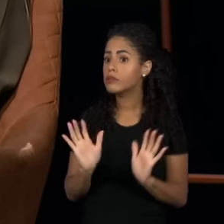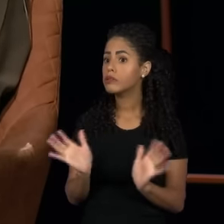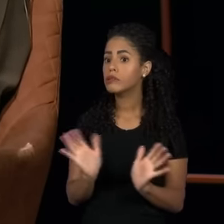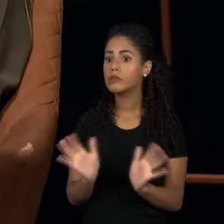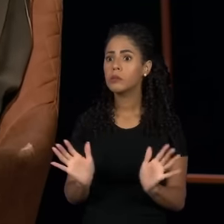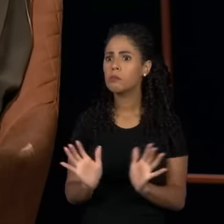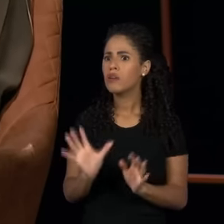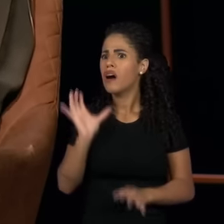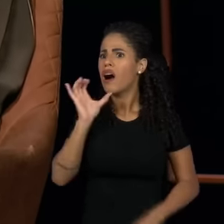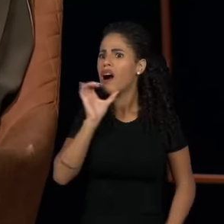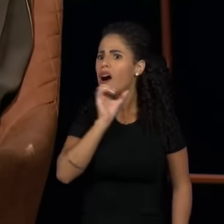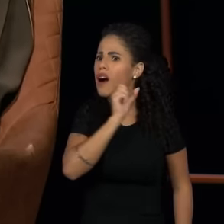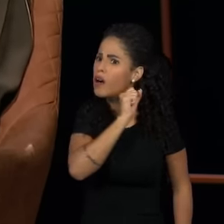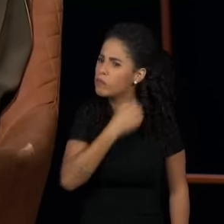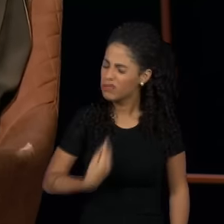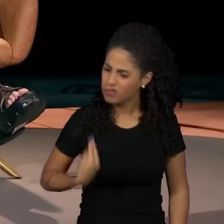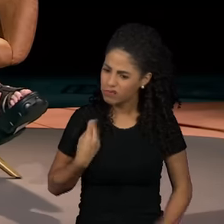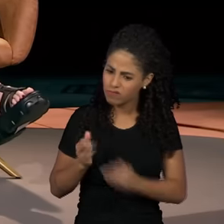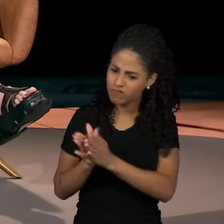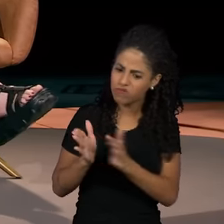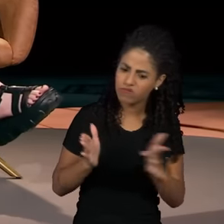Passa muito rápido a vida, né? Passa.